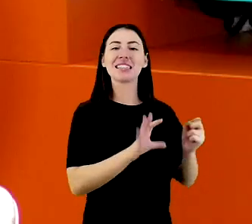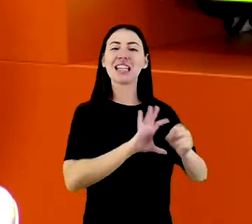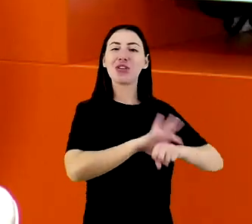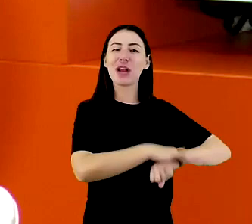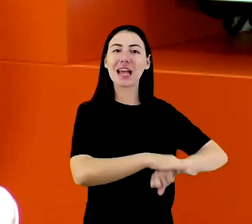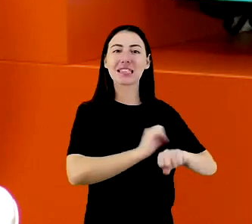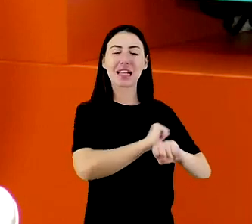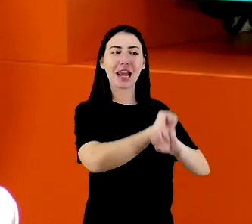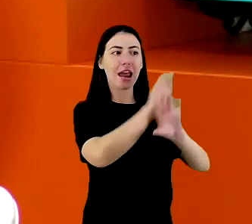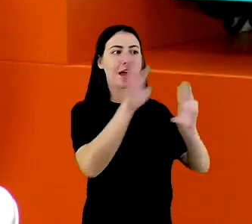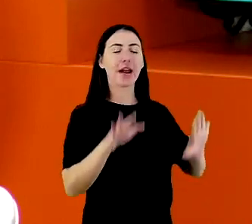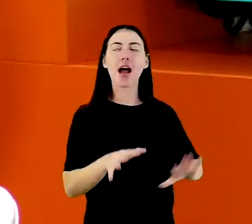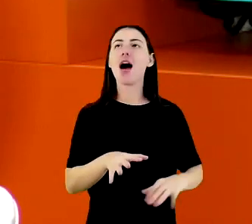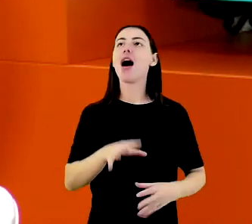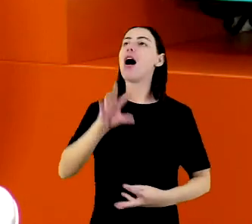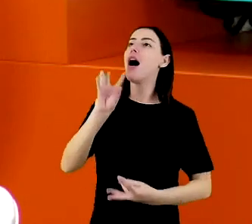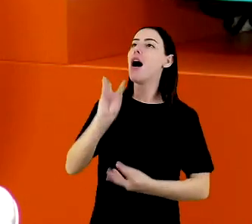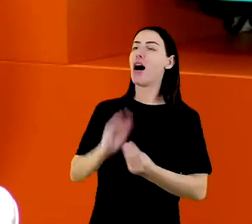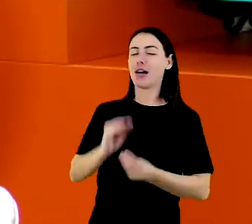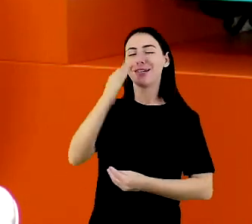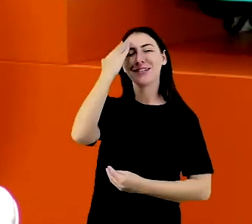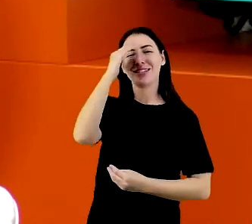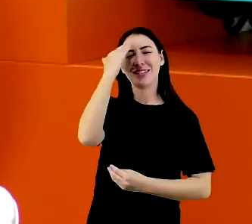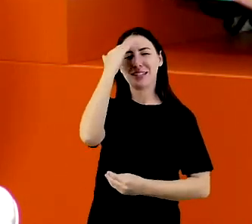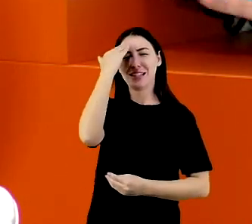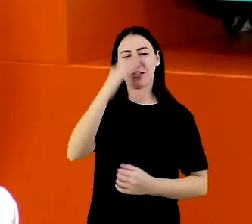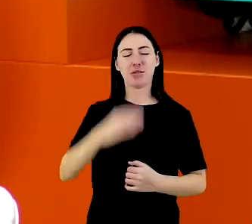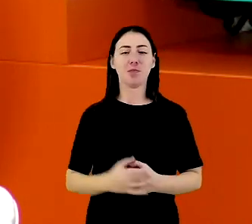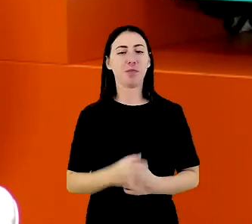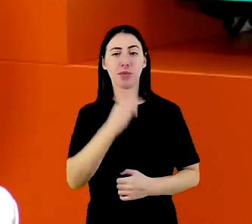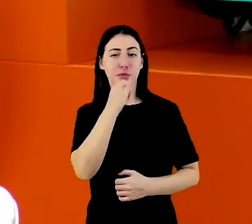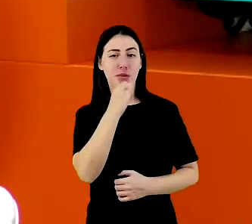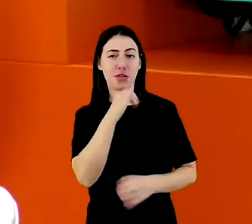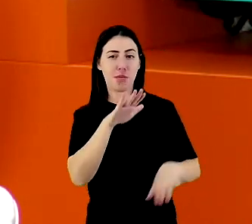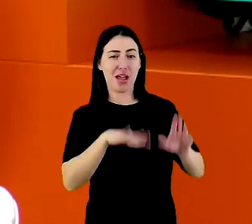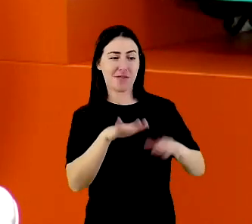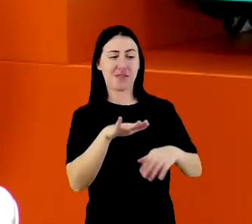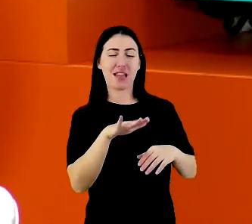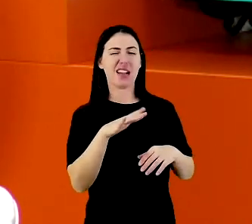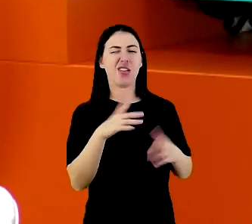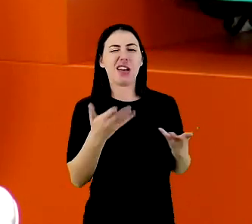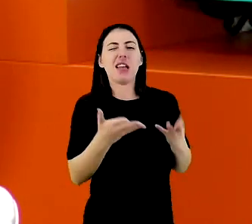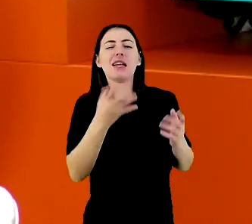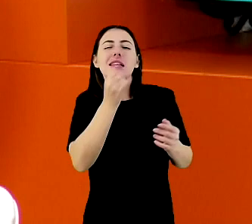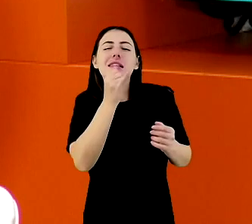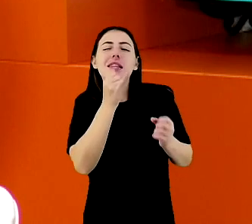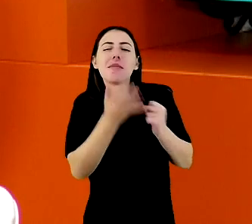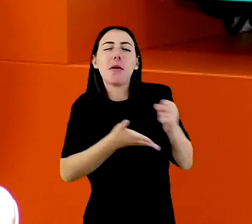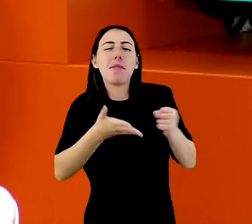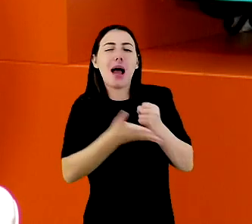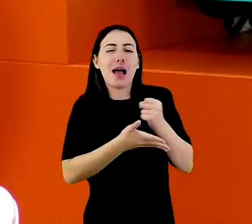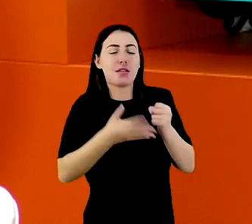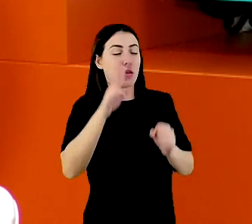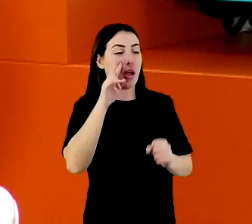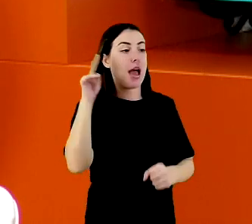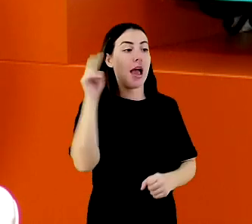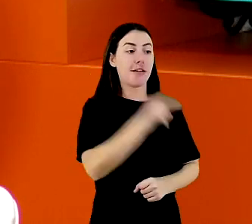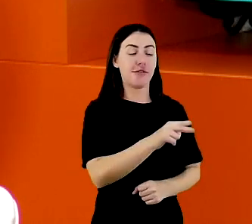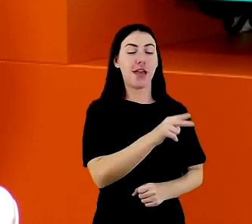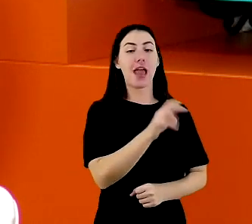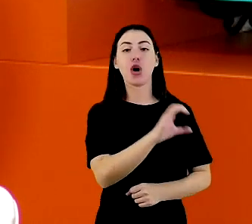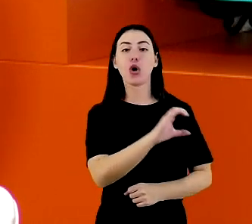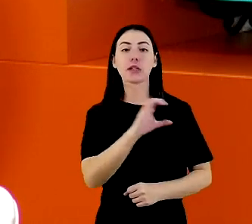vezes, vou colocar o básico, uma conta corrente de banco, ele olha o cheque especial dele, ele não entende que aquilo dinheiro não é